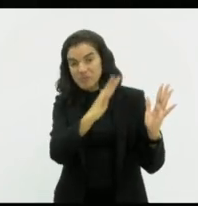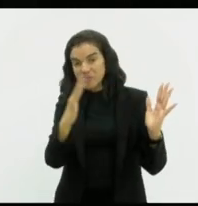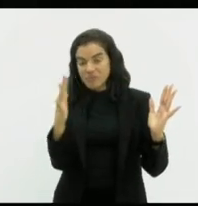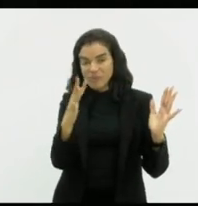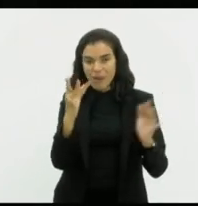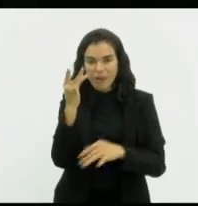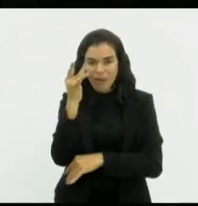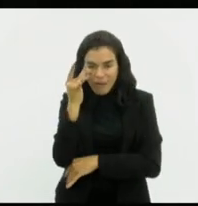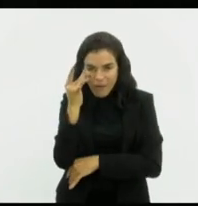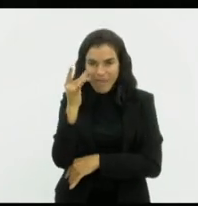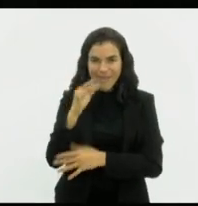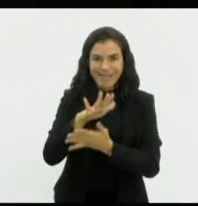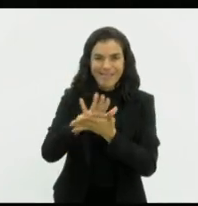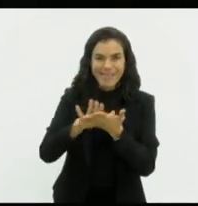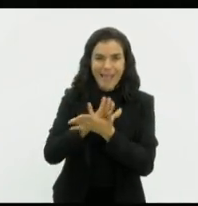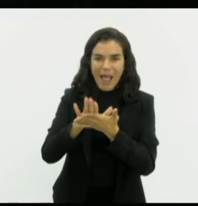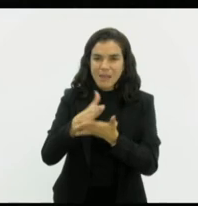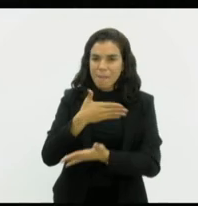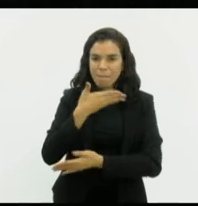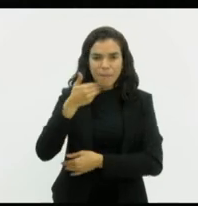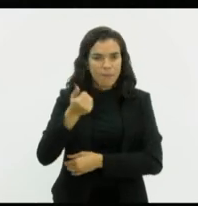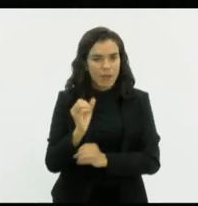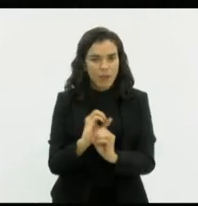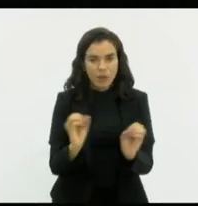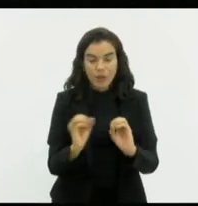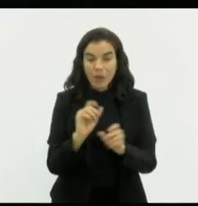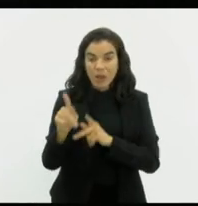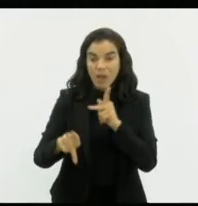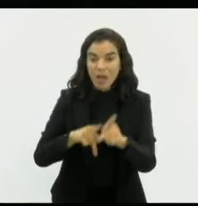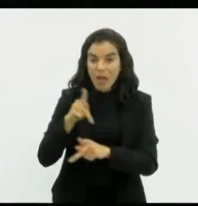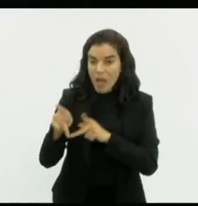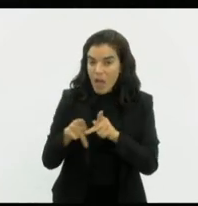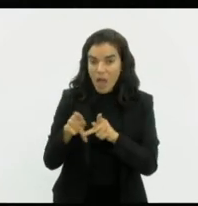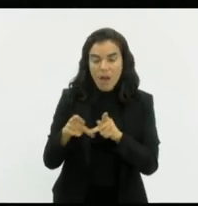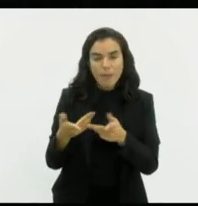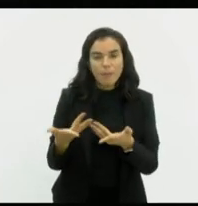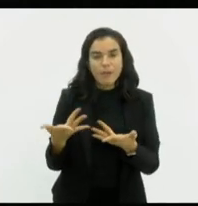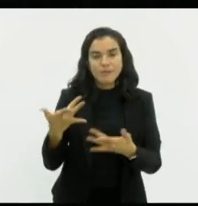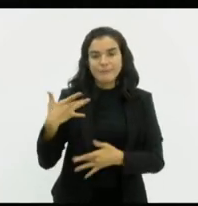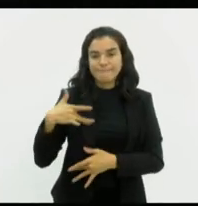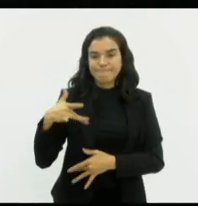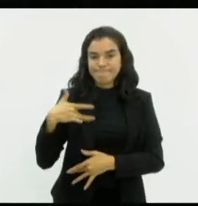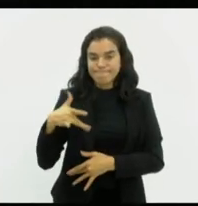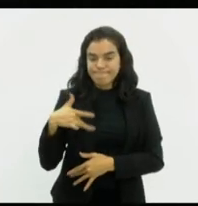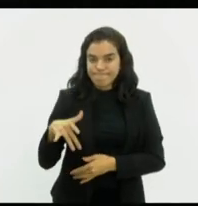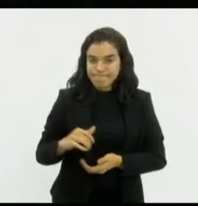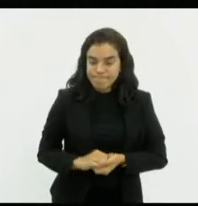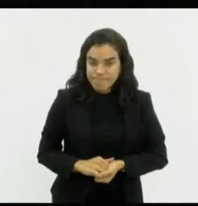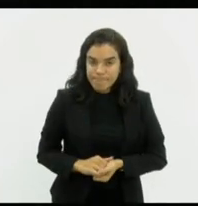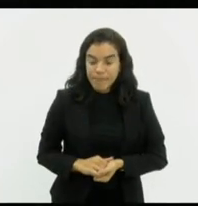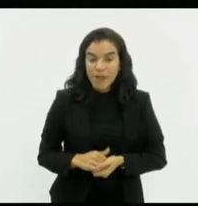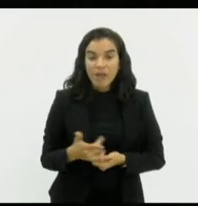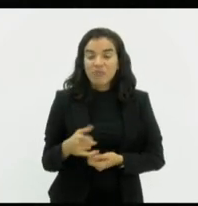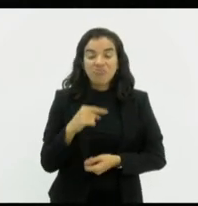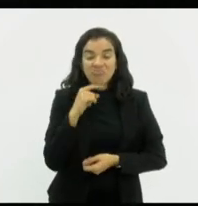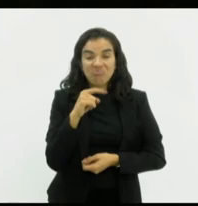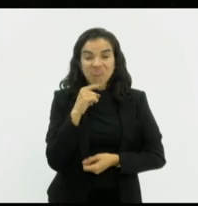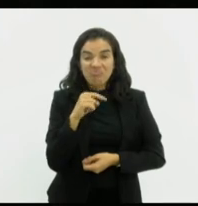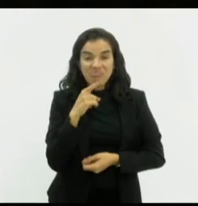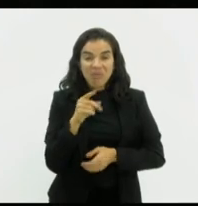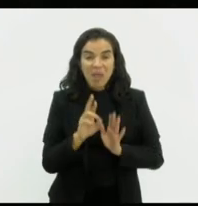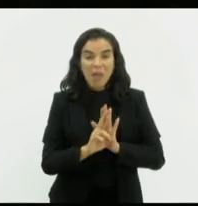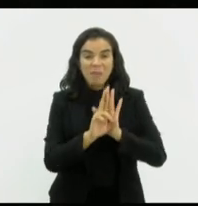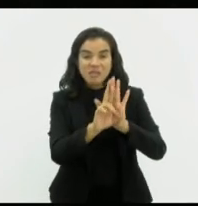nada aconteceu, nada melhorou e a população está à míngua. E eu costumo dizer que não adianta os representantes do